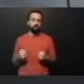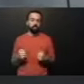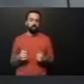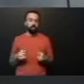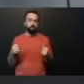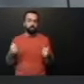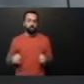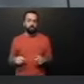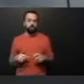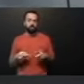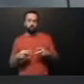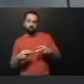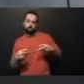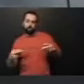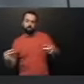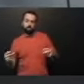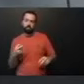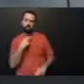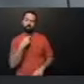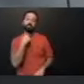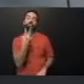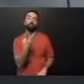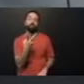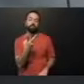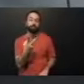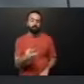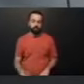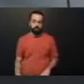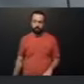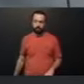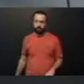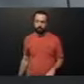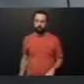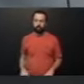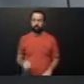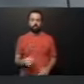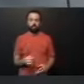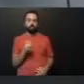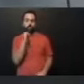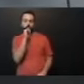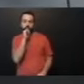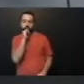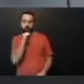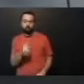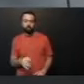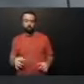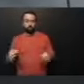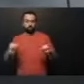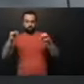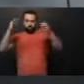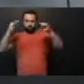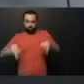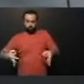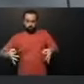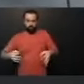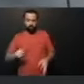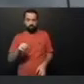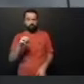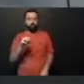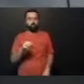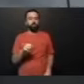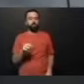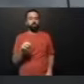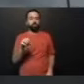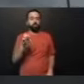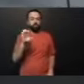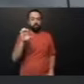som em algumas palavrinhas de forma diferente. Por exemplo, na palavrinha exato, za, o